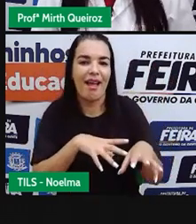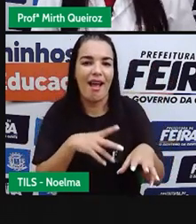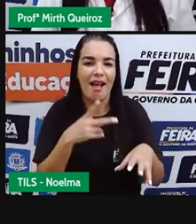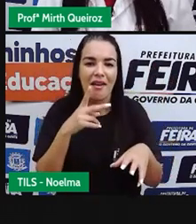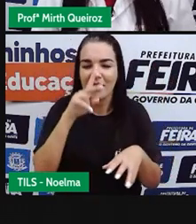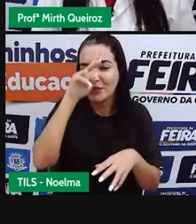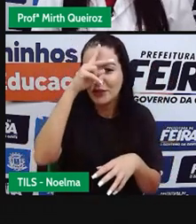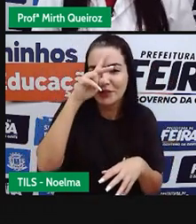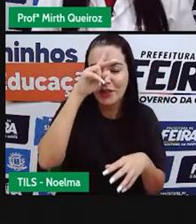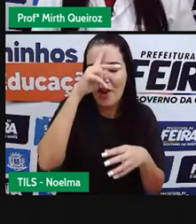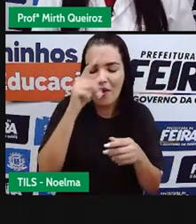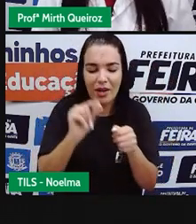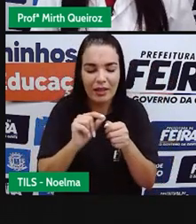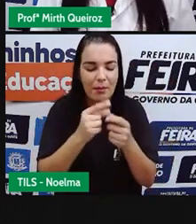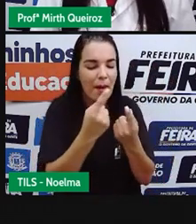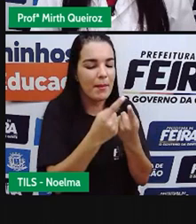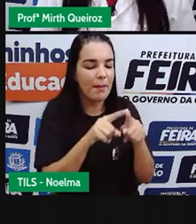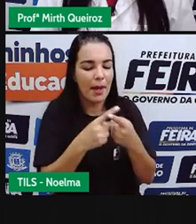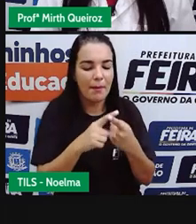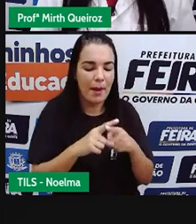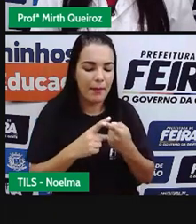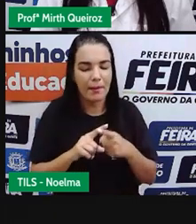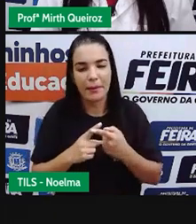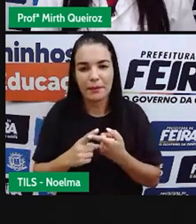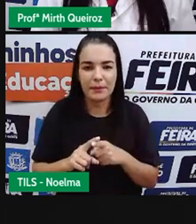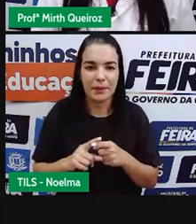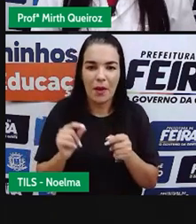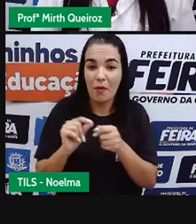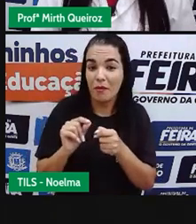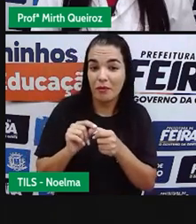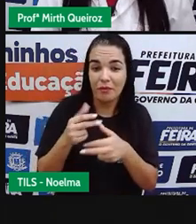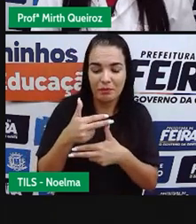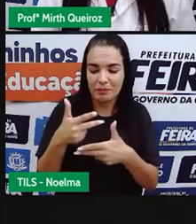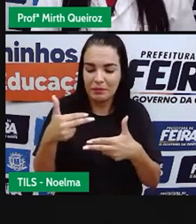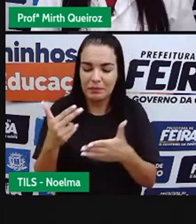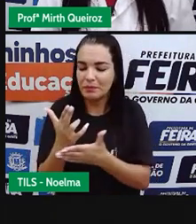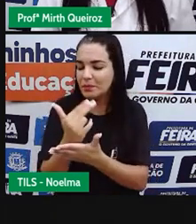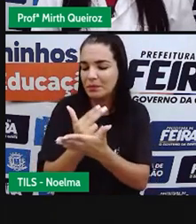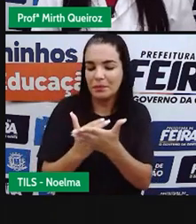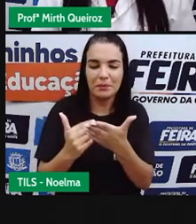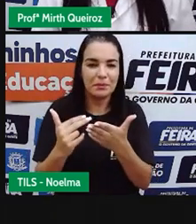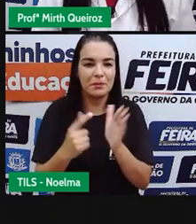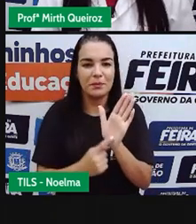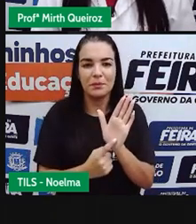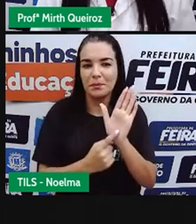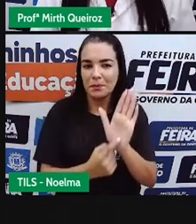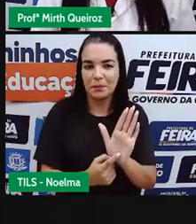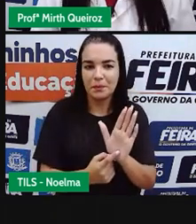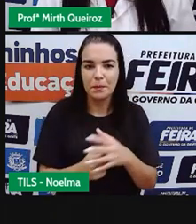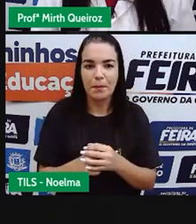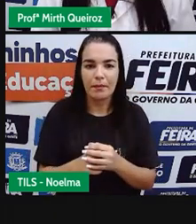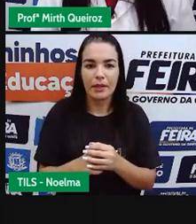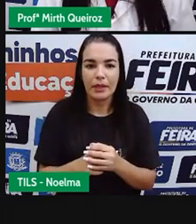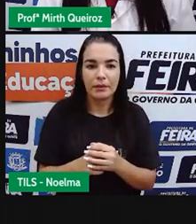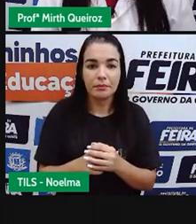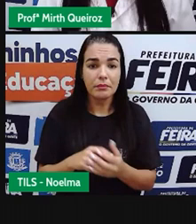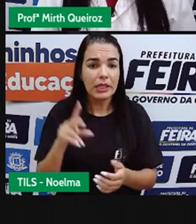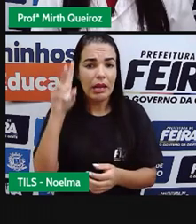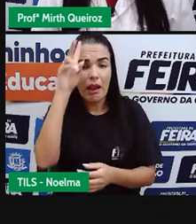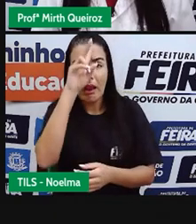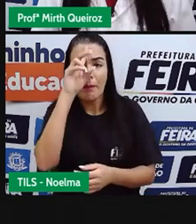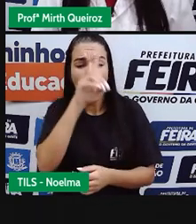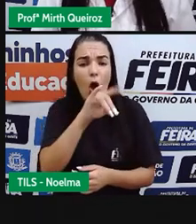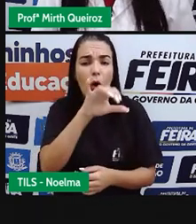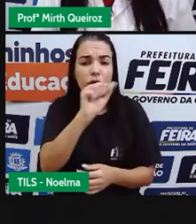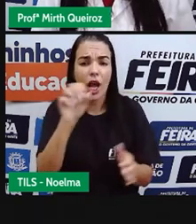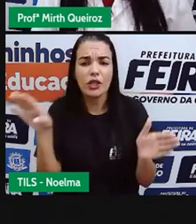enquanto tecem os cestos ou confeccionam artefatos de barro. Lembro de um dia em